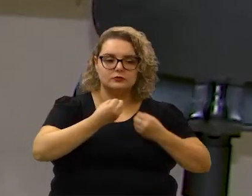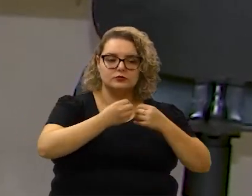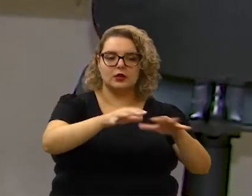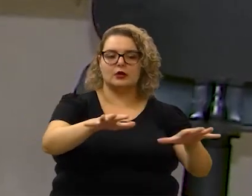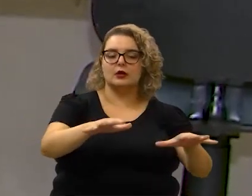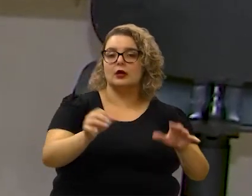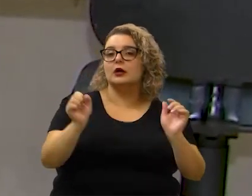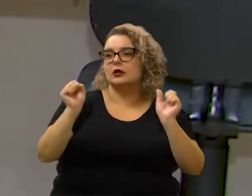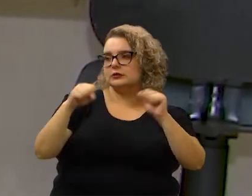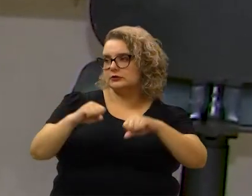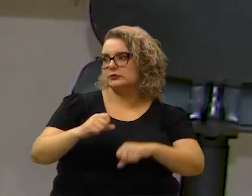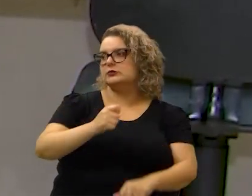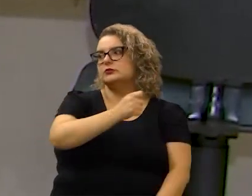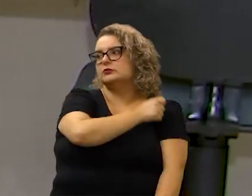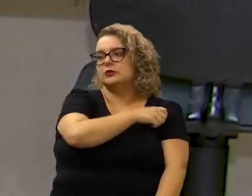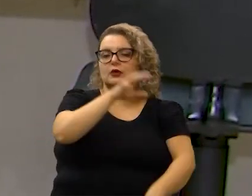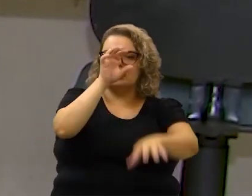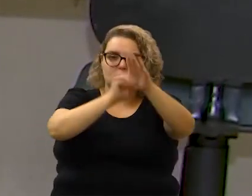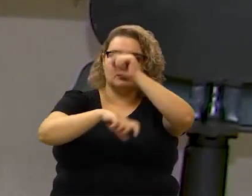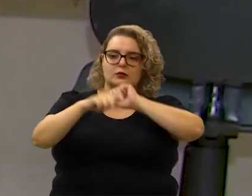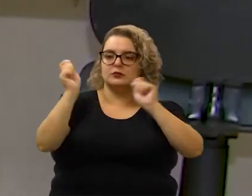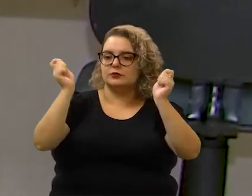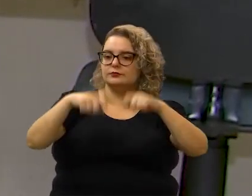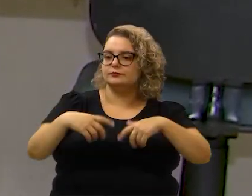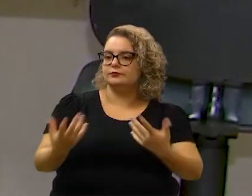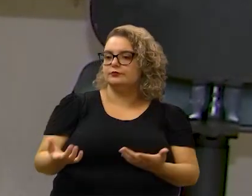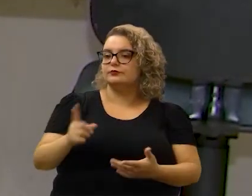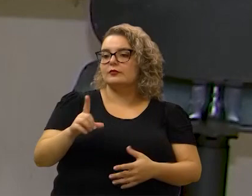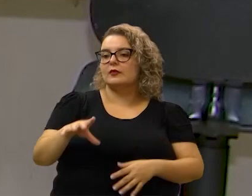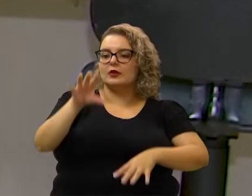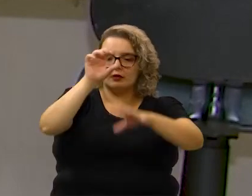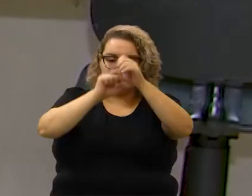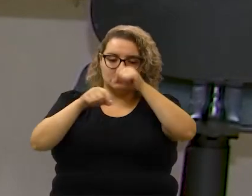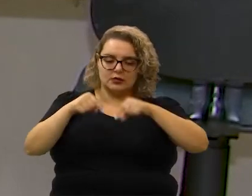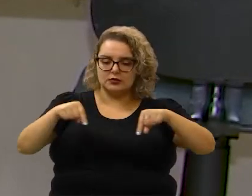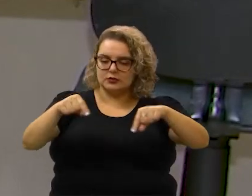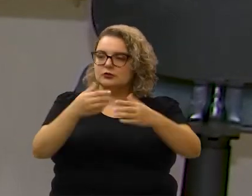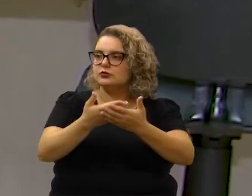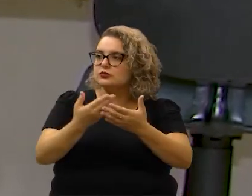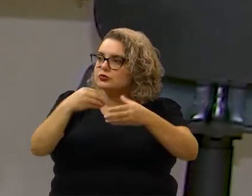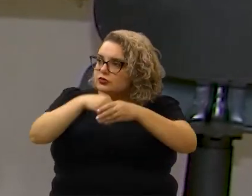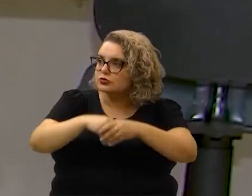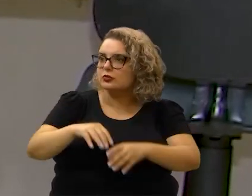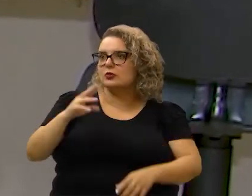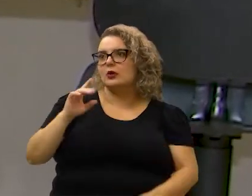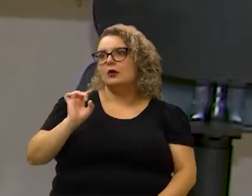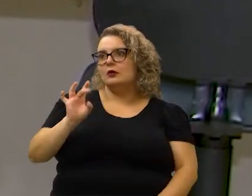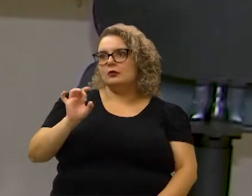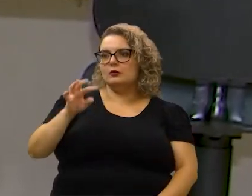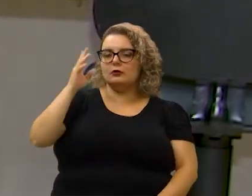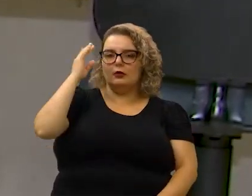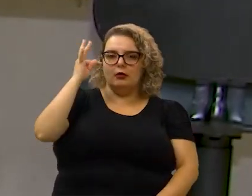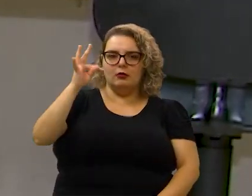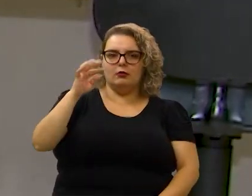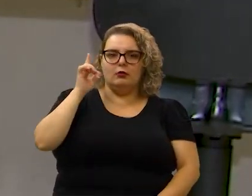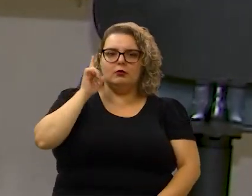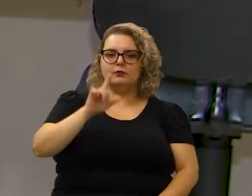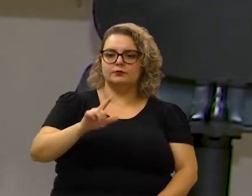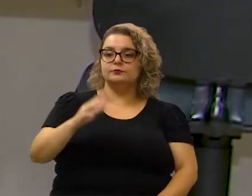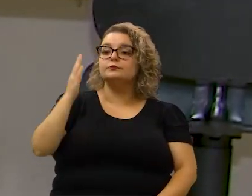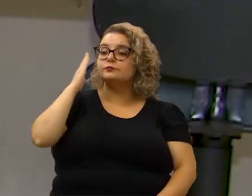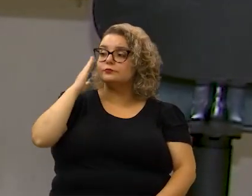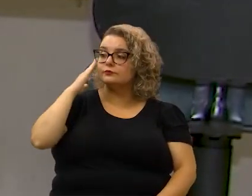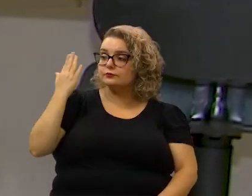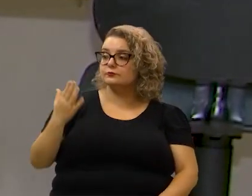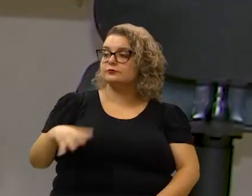aí sim os alunos deles aprenderam efetivamente. Não ficou aquele aprendizado em sala de aula, aquele aprendizado teórico. Ficou um aprendizado que eles